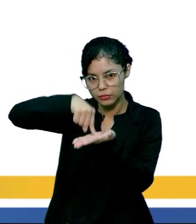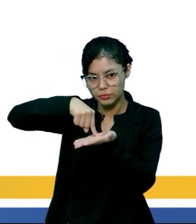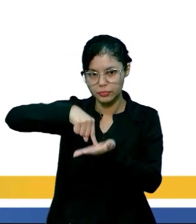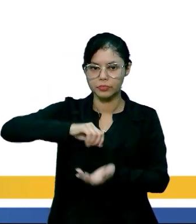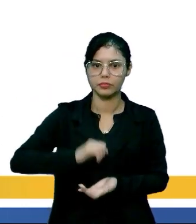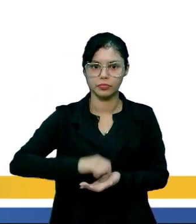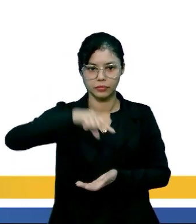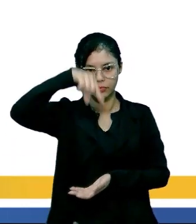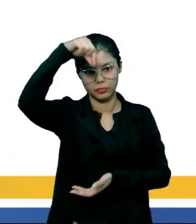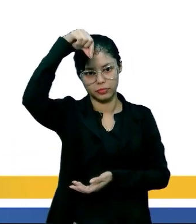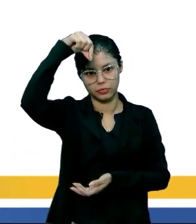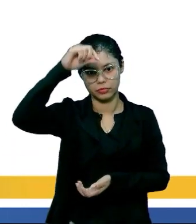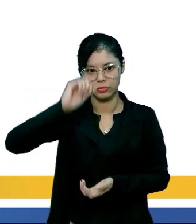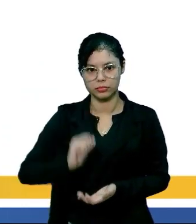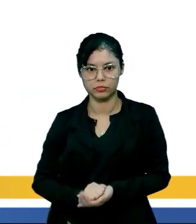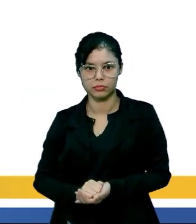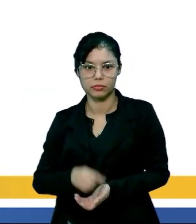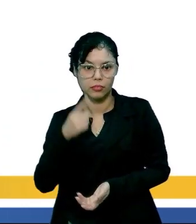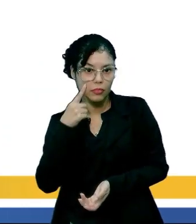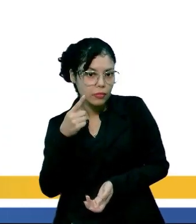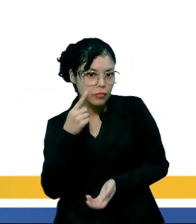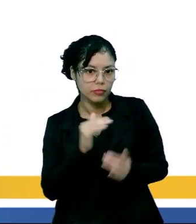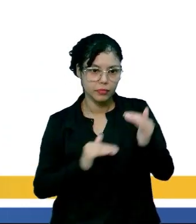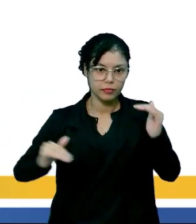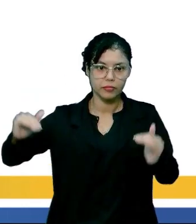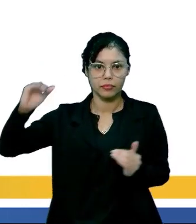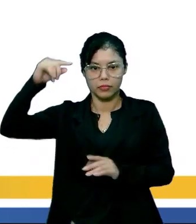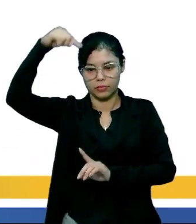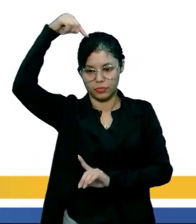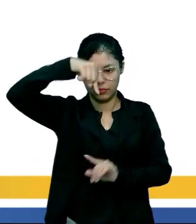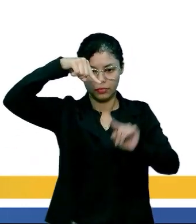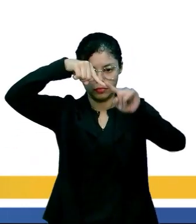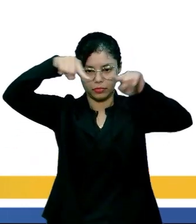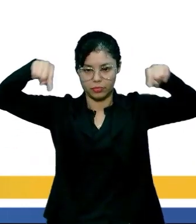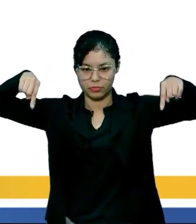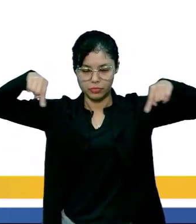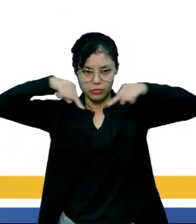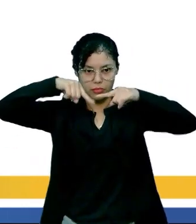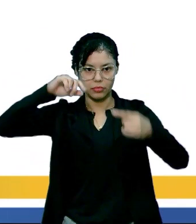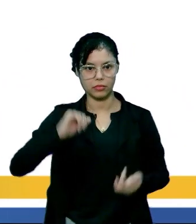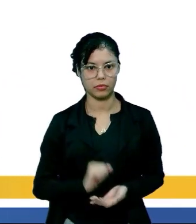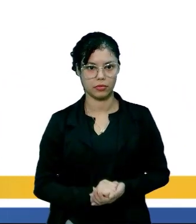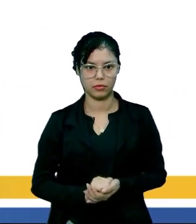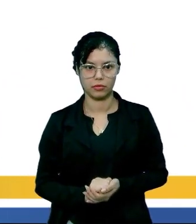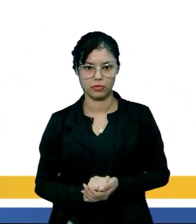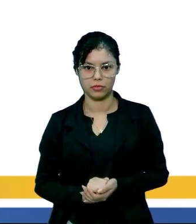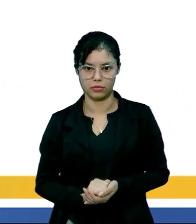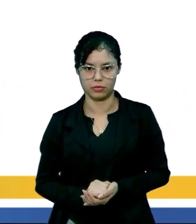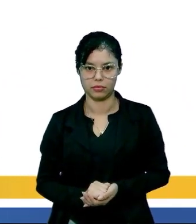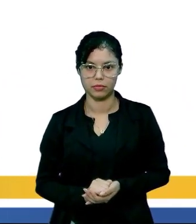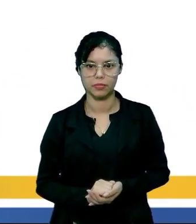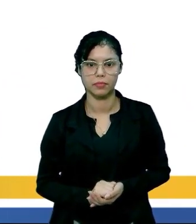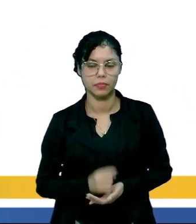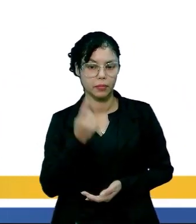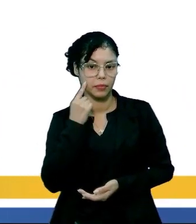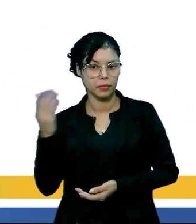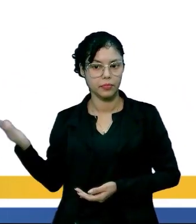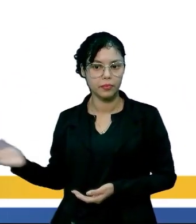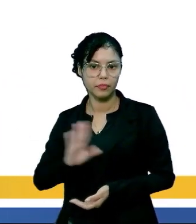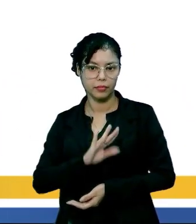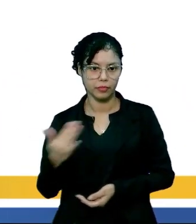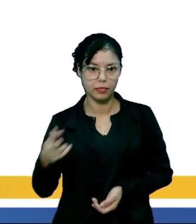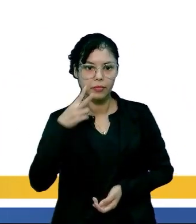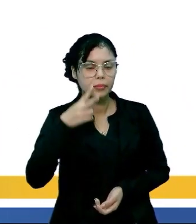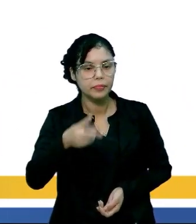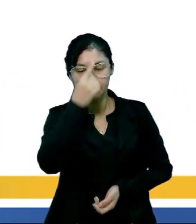em cima do cubo, tá? Acima, no meio. Olha para o triângulo. Então, quando